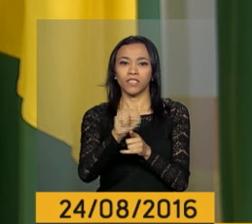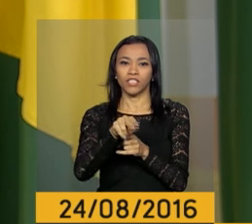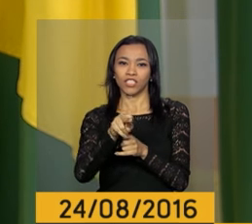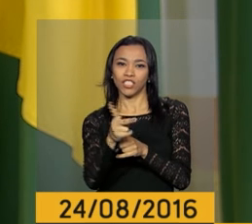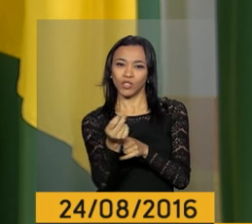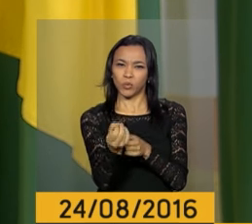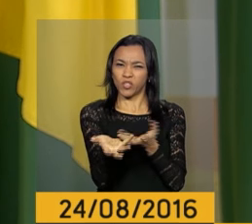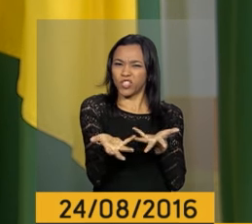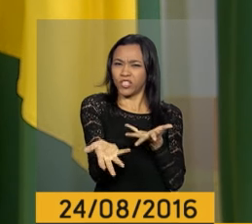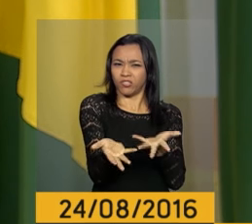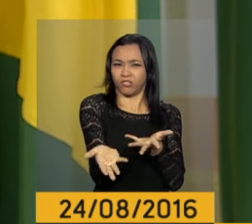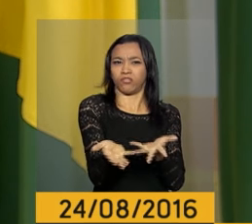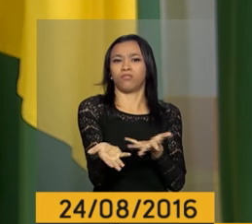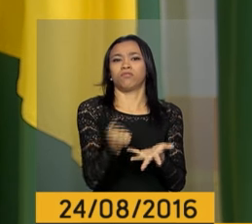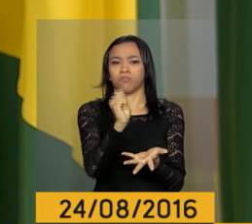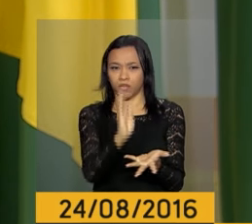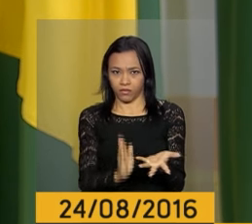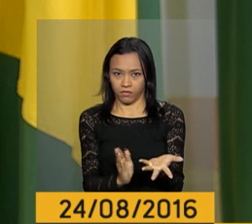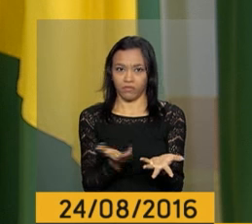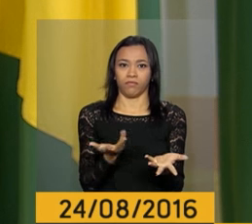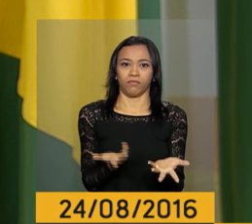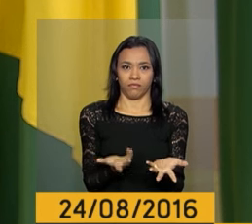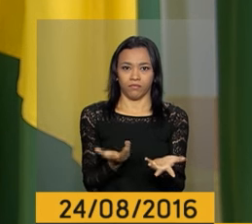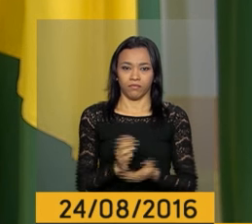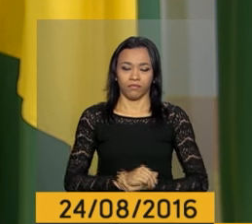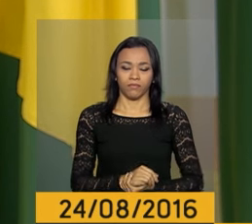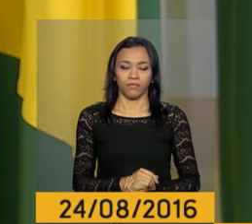como instituição nacional.